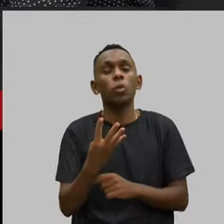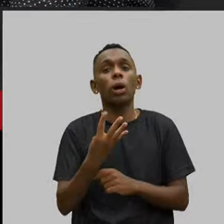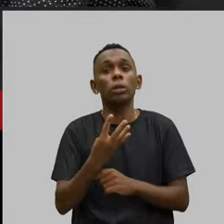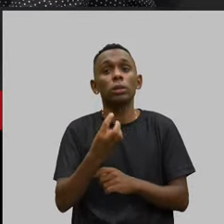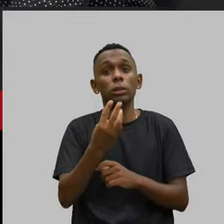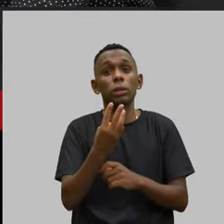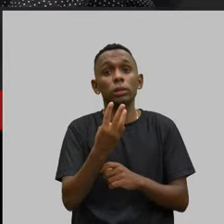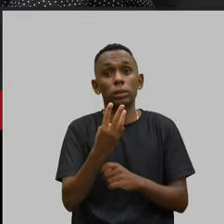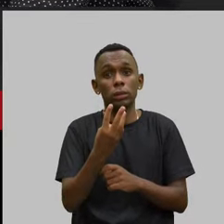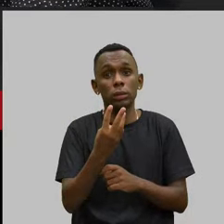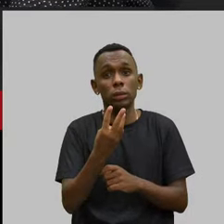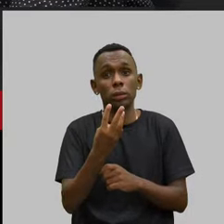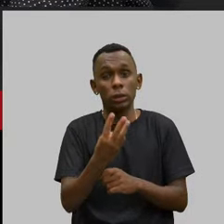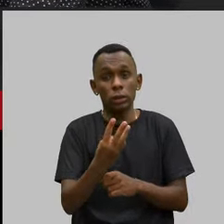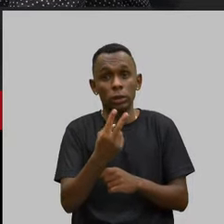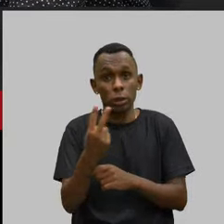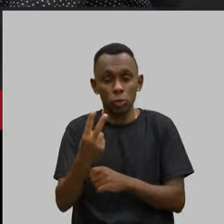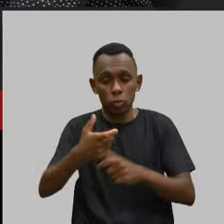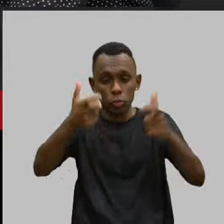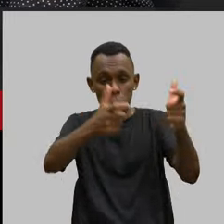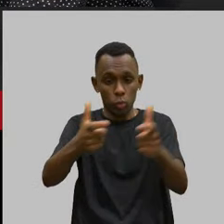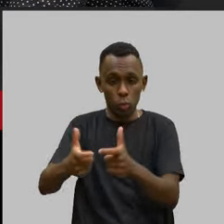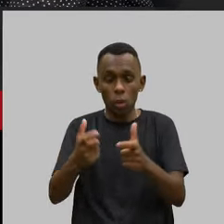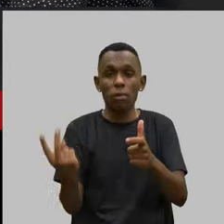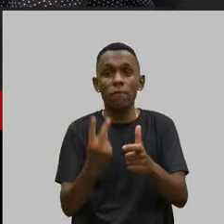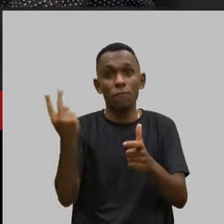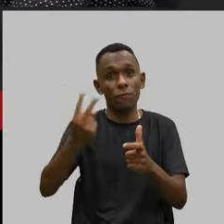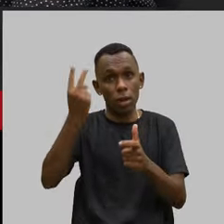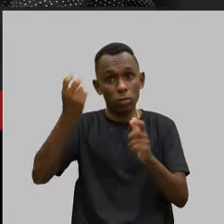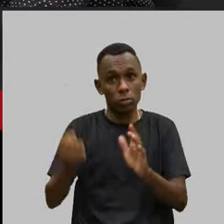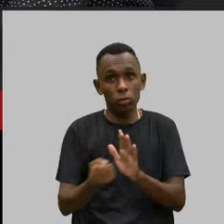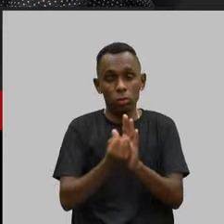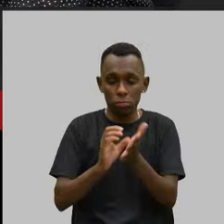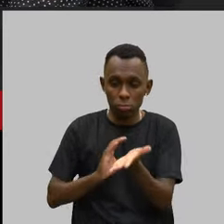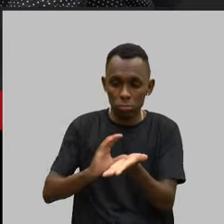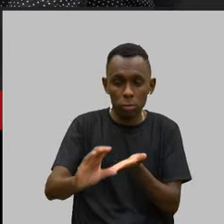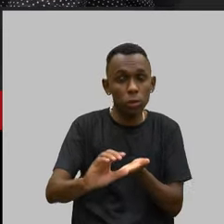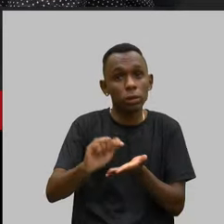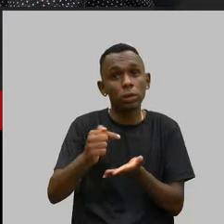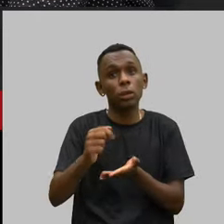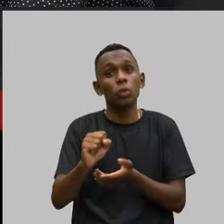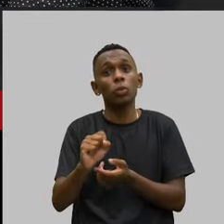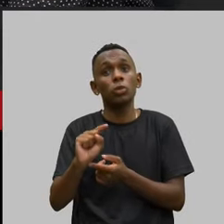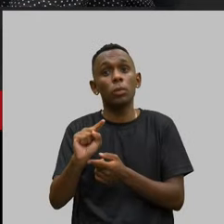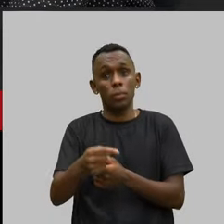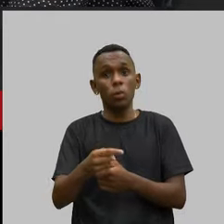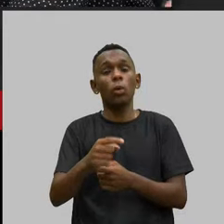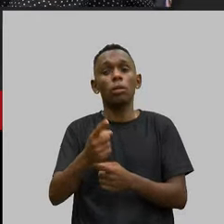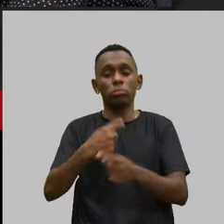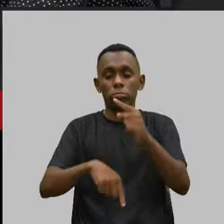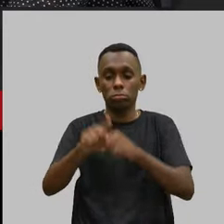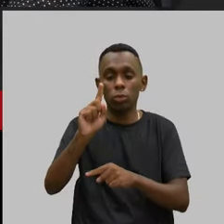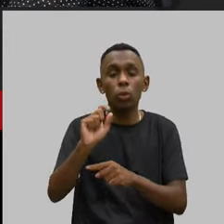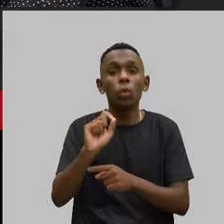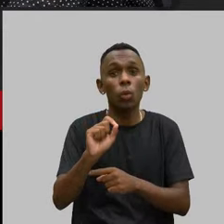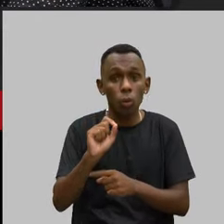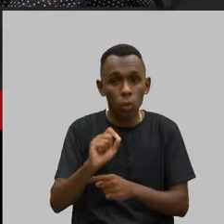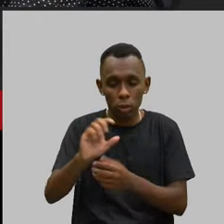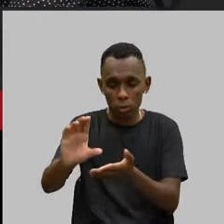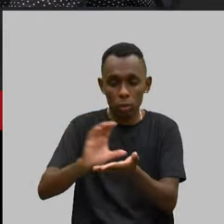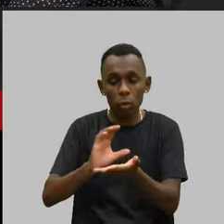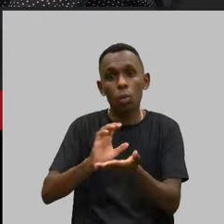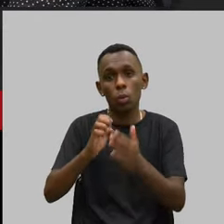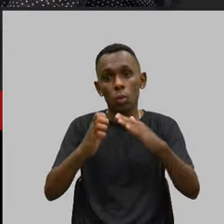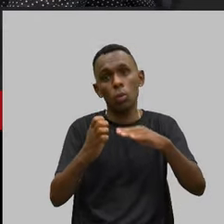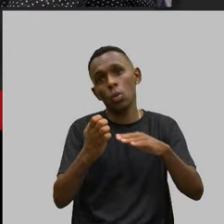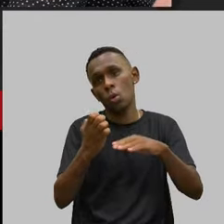laud avaliação de 32 Imóveis eh com investimento de 78.000 e o que reverteu pro pro estado em termos